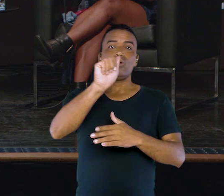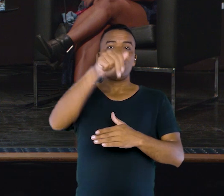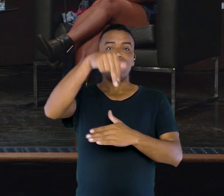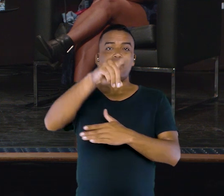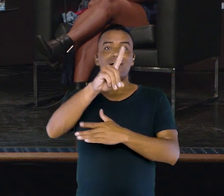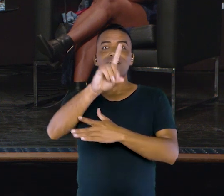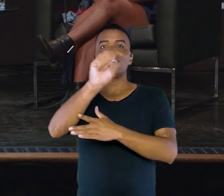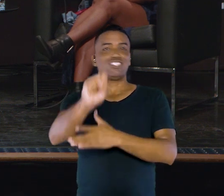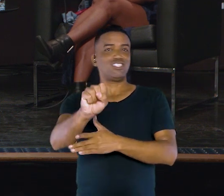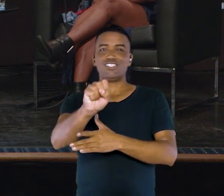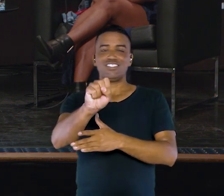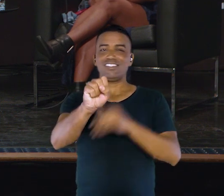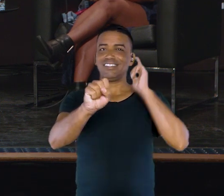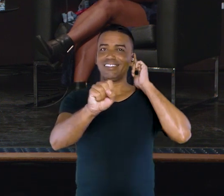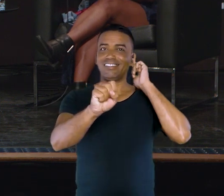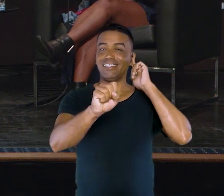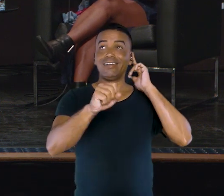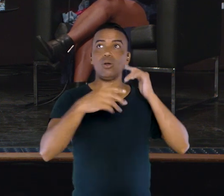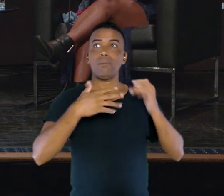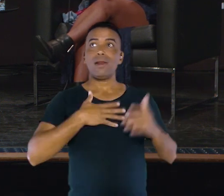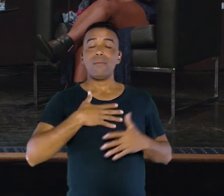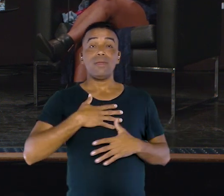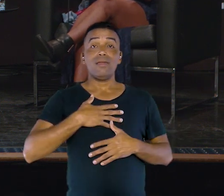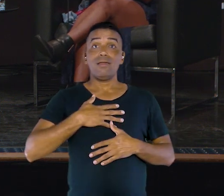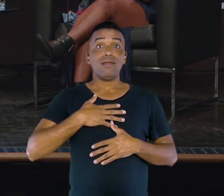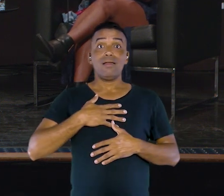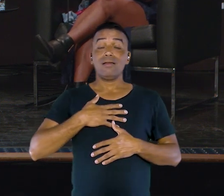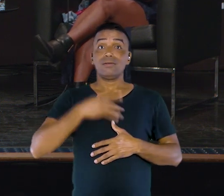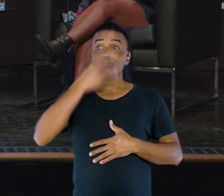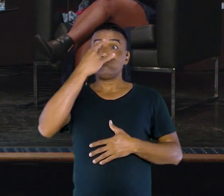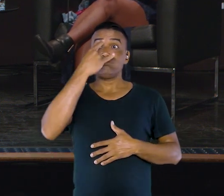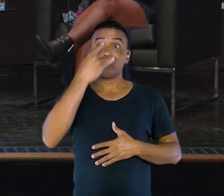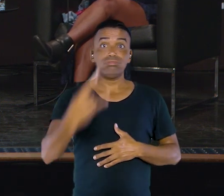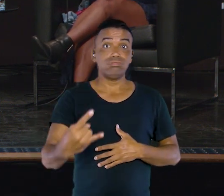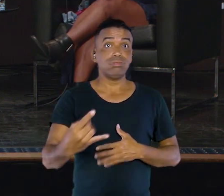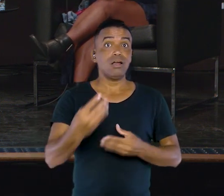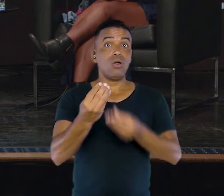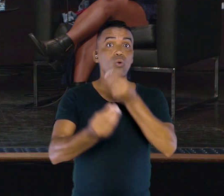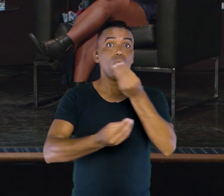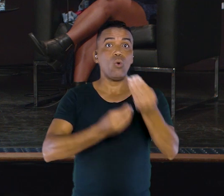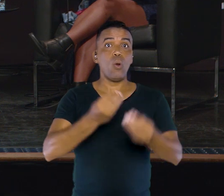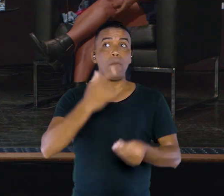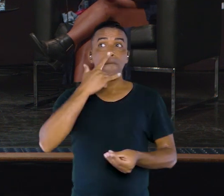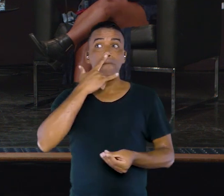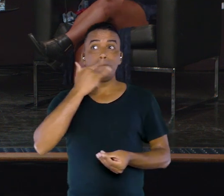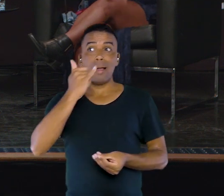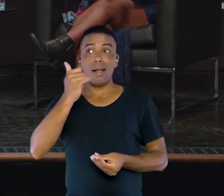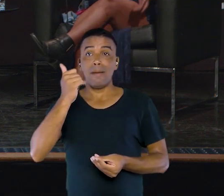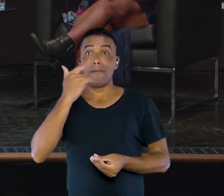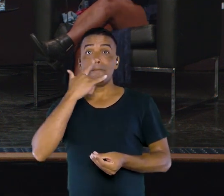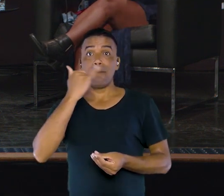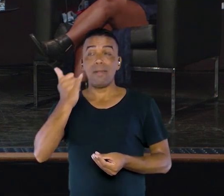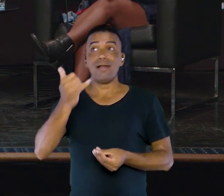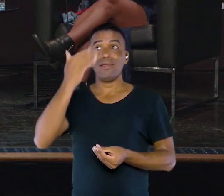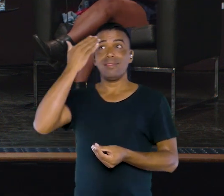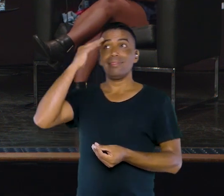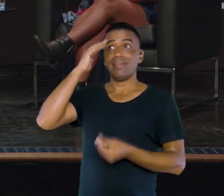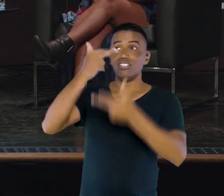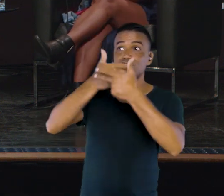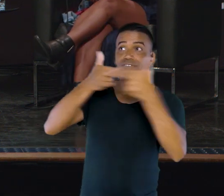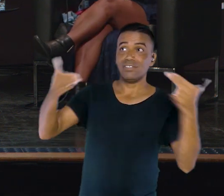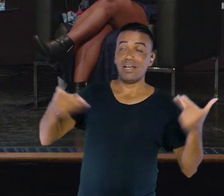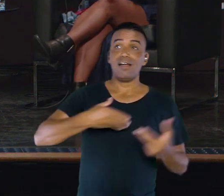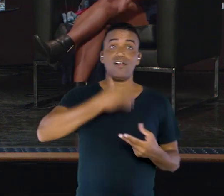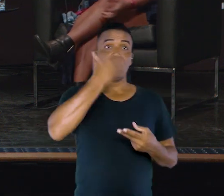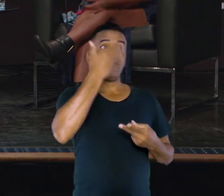Andes, assim. Então, isso me chamou bastante a atenção, como ele entende essa presença da diversidade